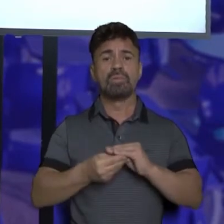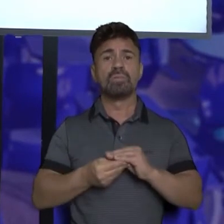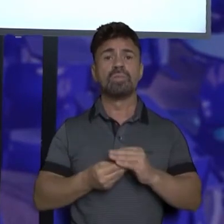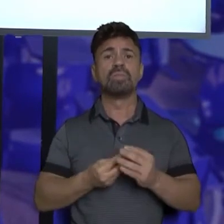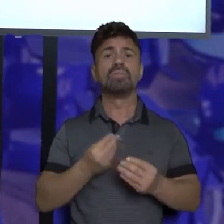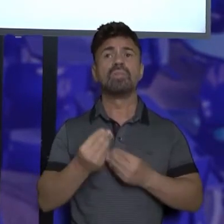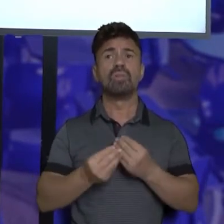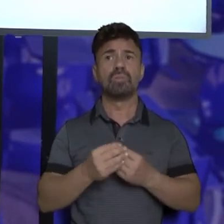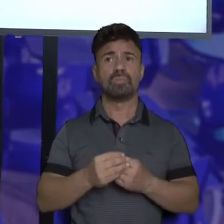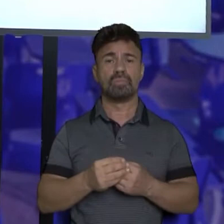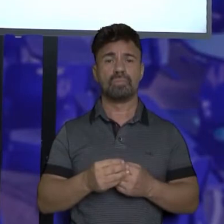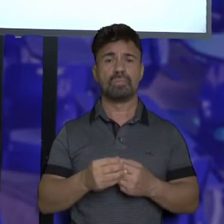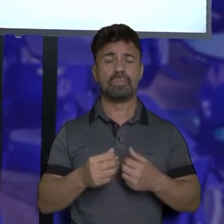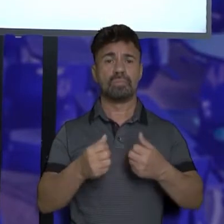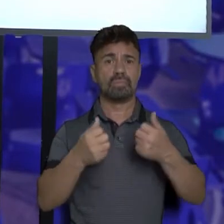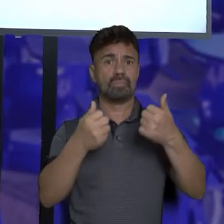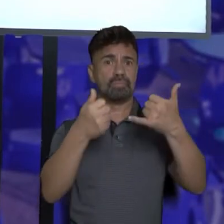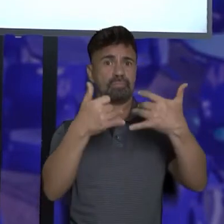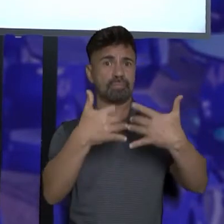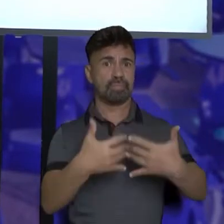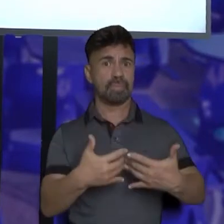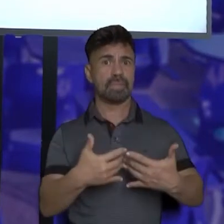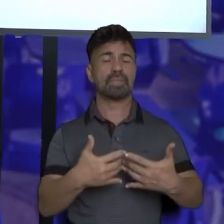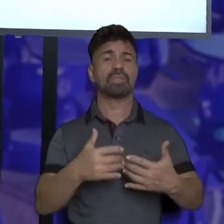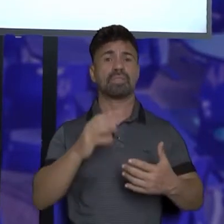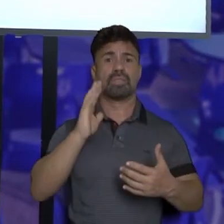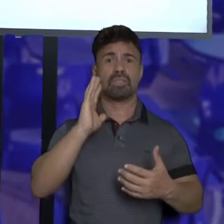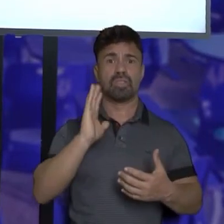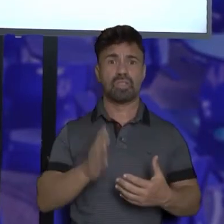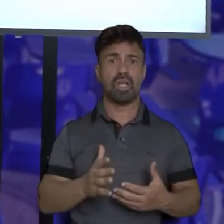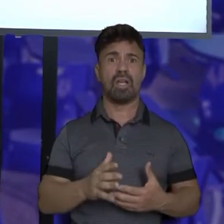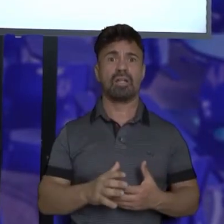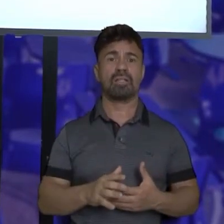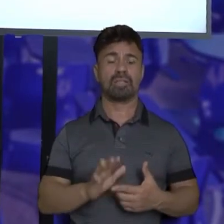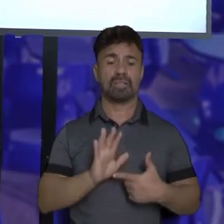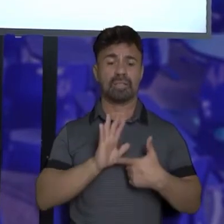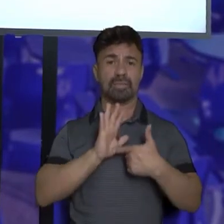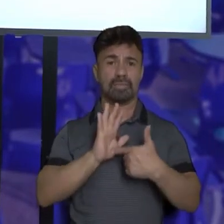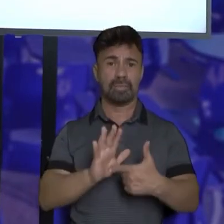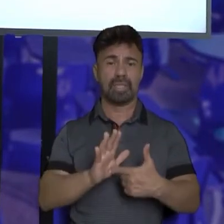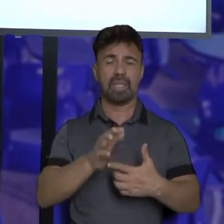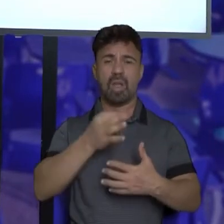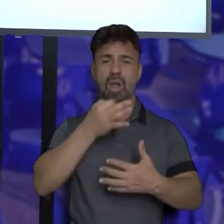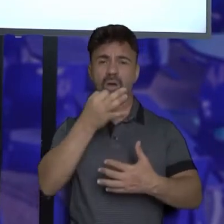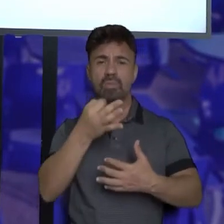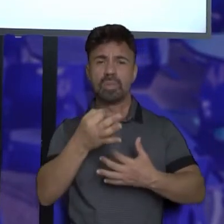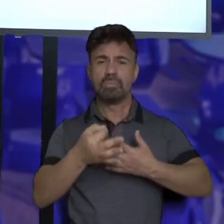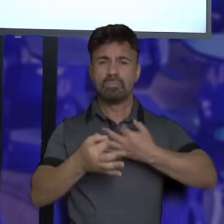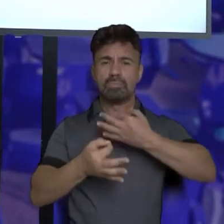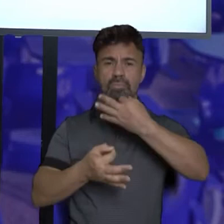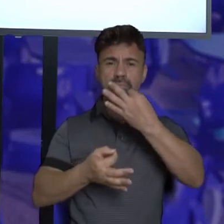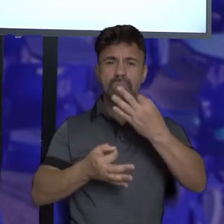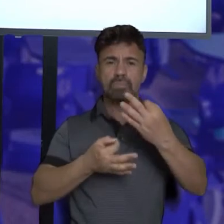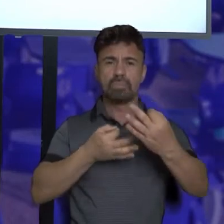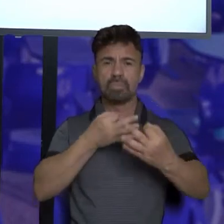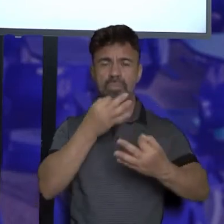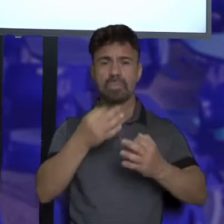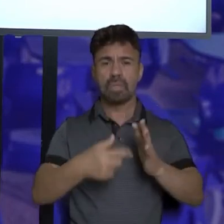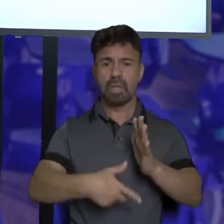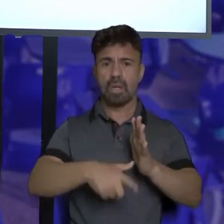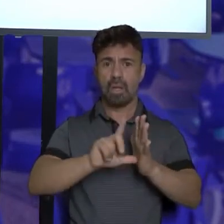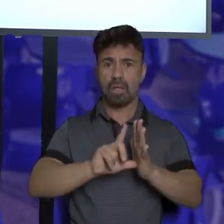Ela diz, diante dos argumentos supracitados, ou seja, diante dos argumentos que ela falou, que ela usou